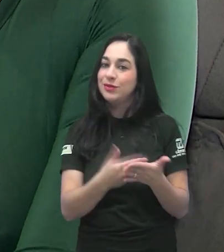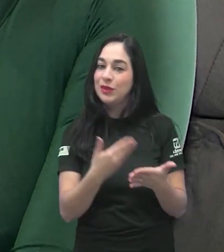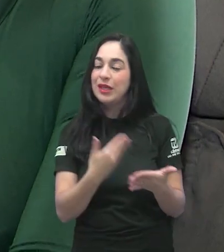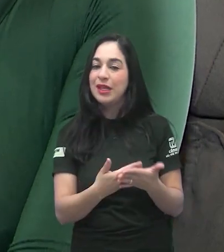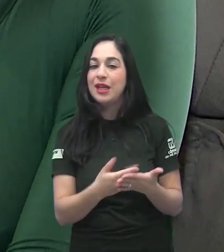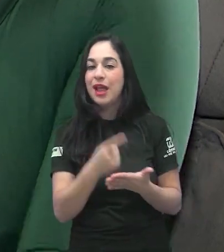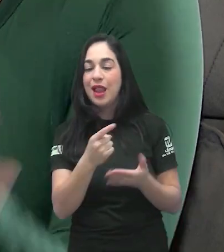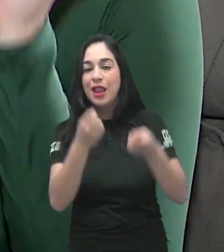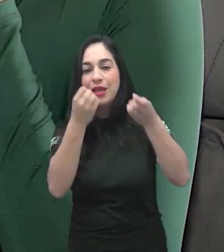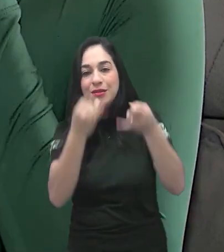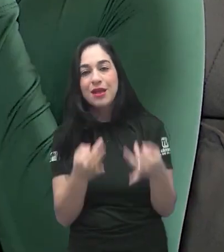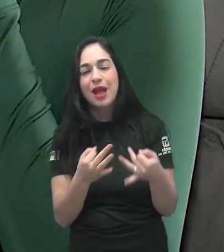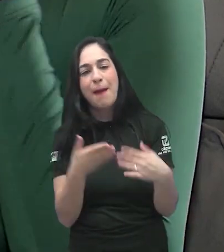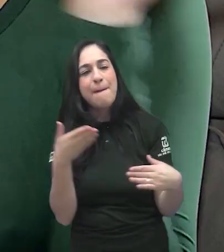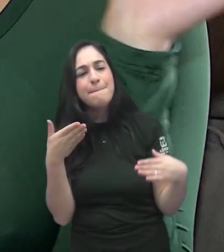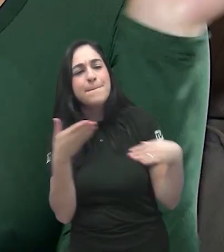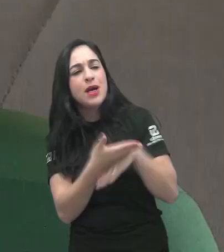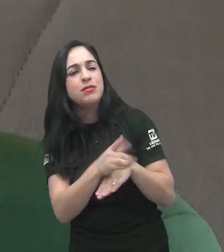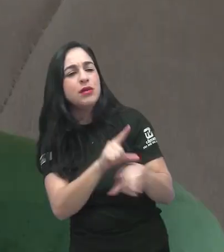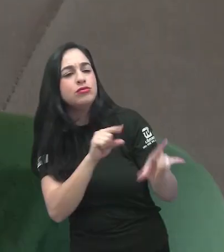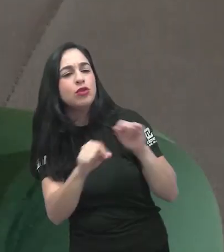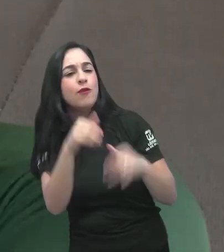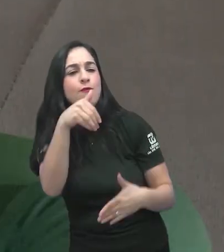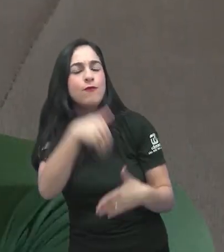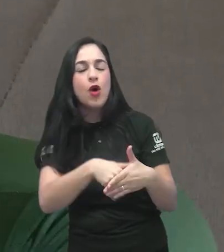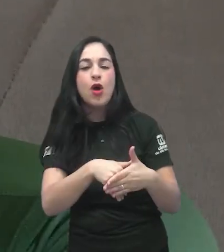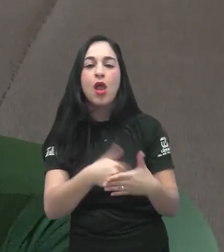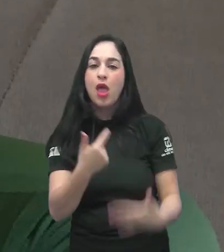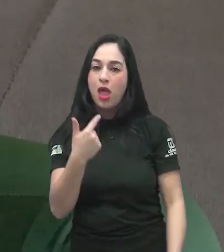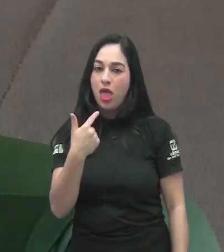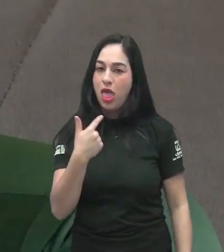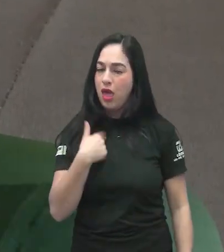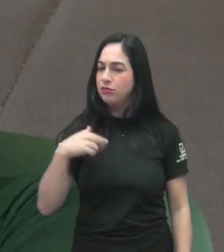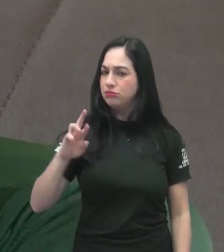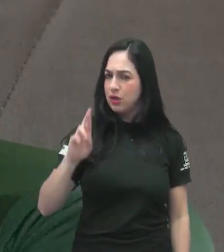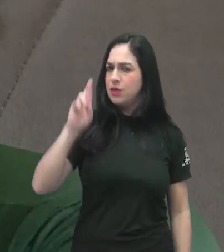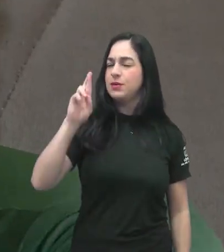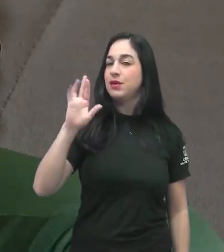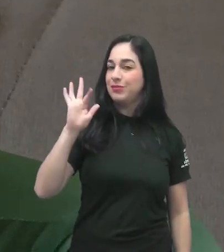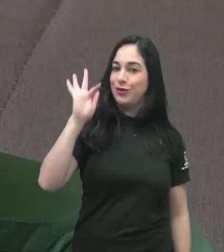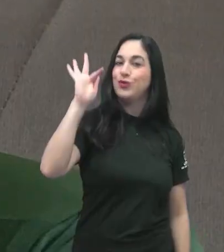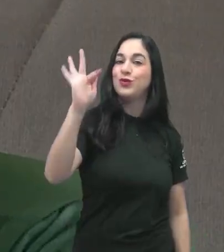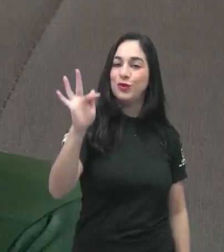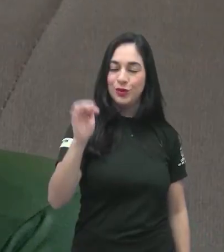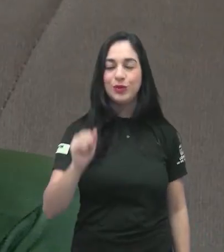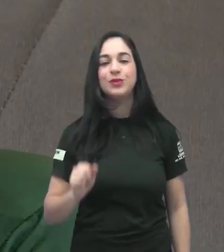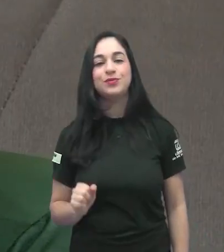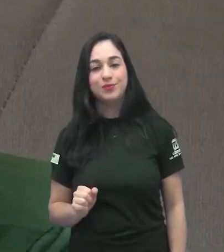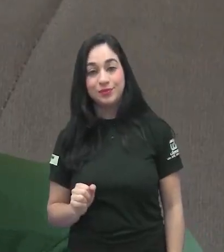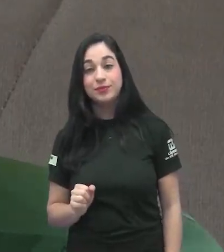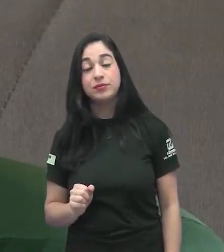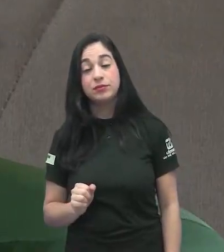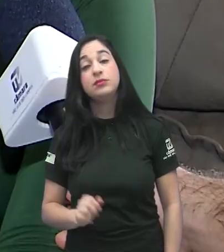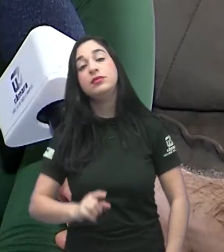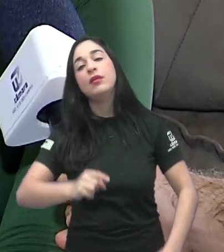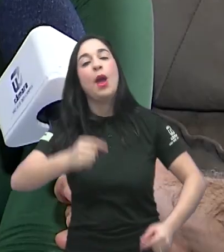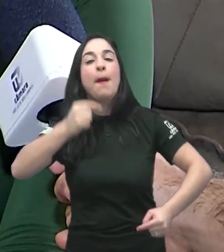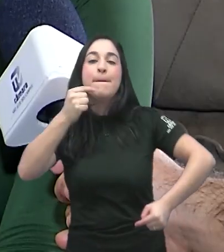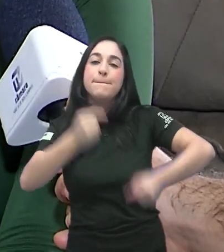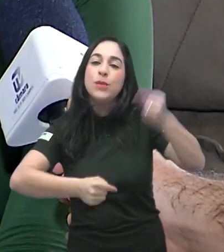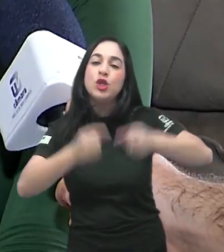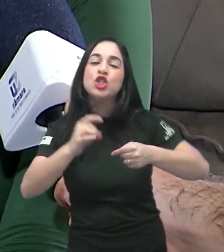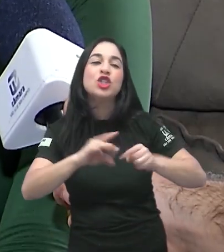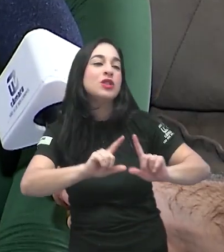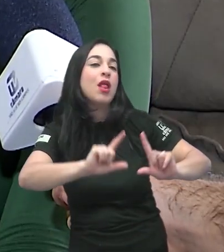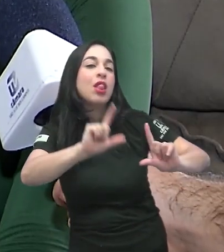estudante, participar do pleito é assumir a responsabilidade sobre o próprio futuro. A